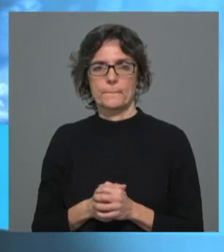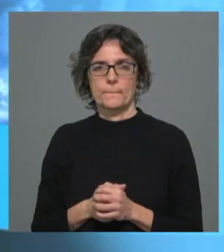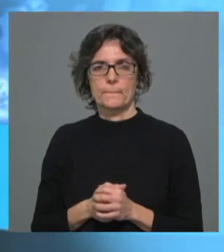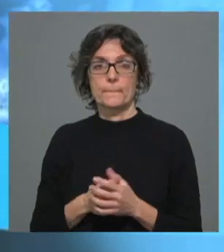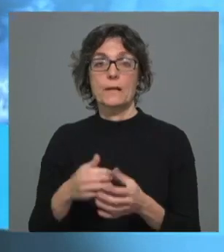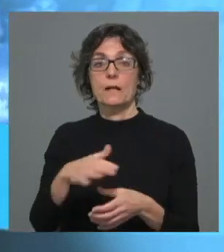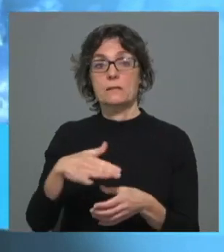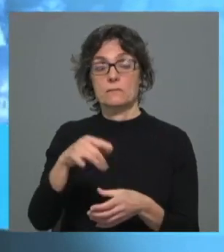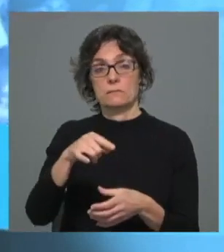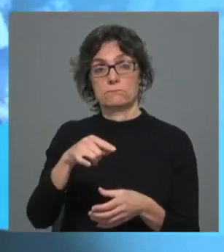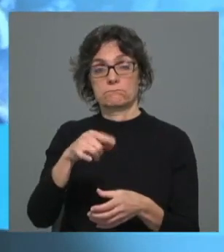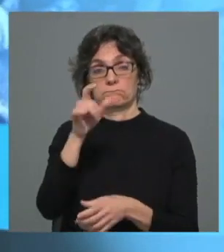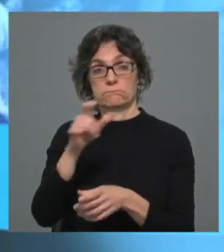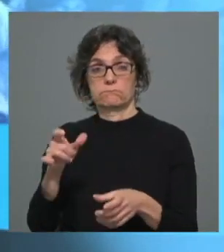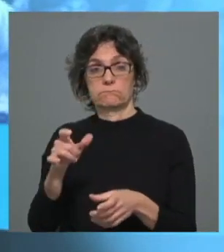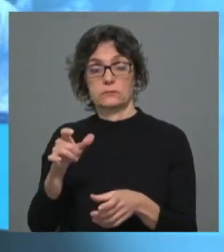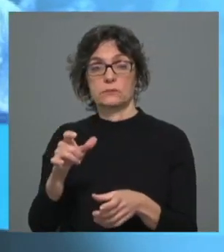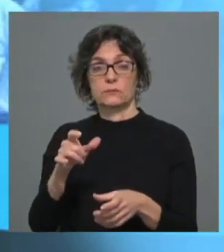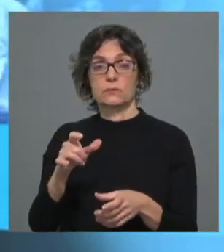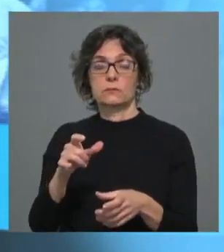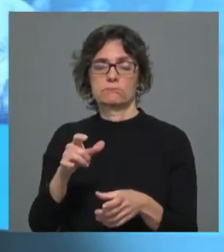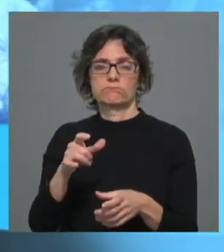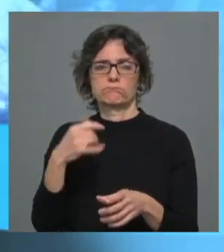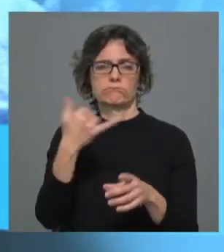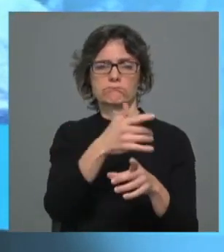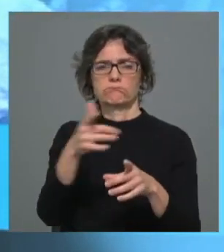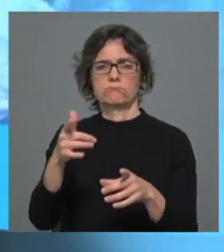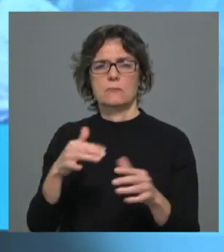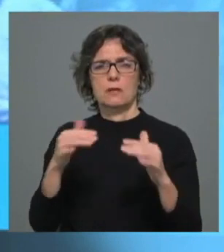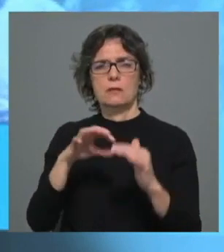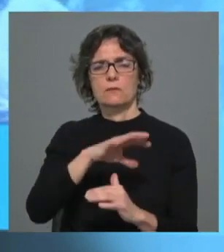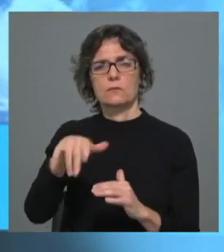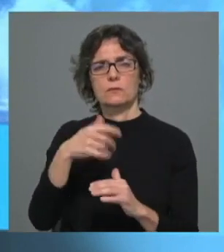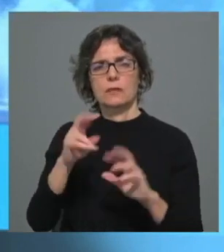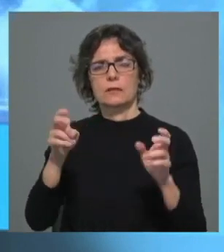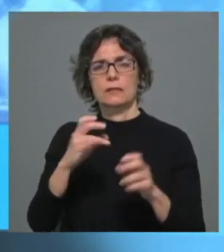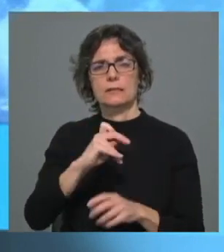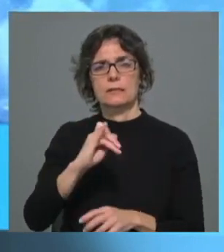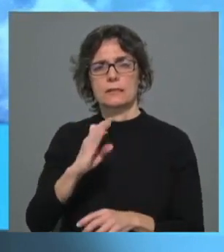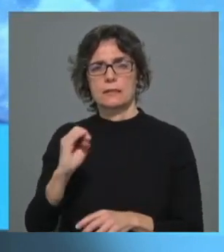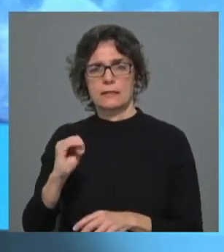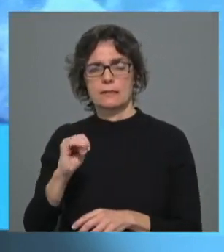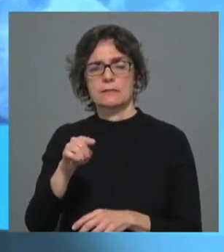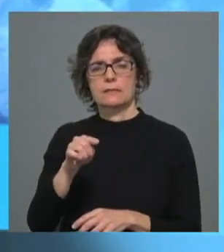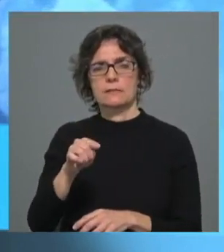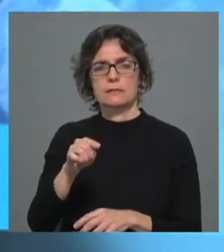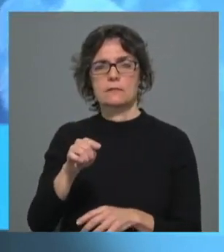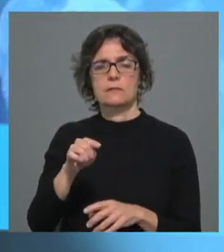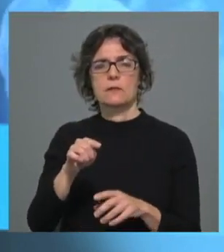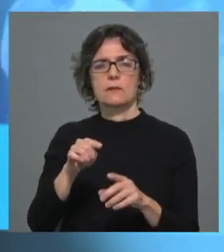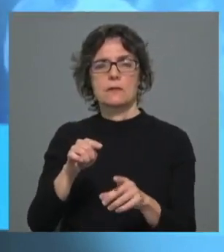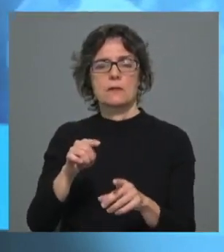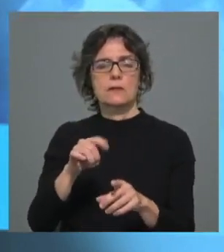a situação dos cristãos perseguidos no mundo nesta rubrica da fundação ajuda à igreja que sofre mas também